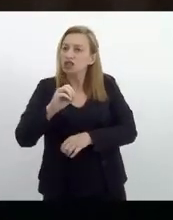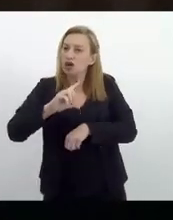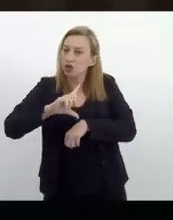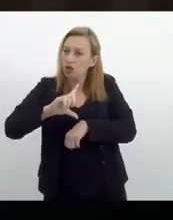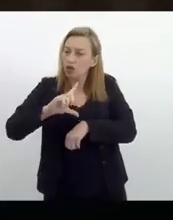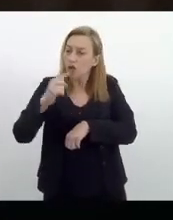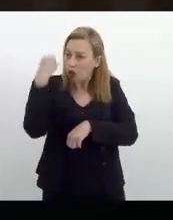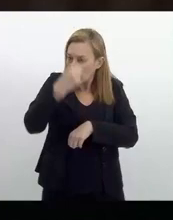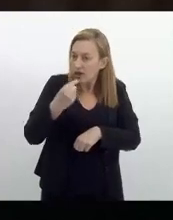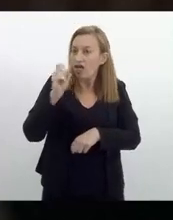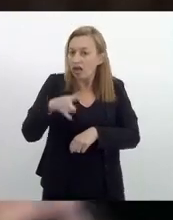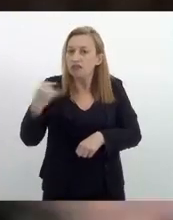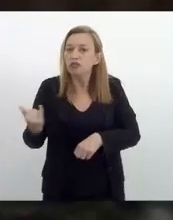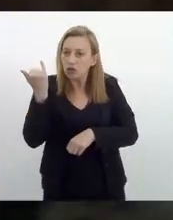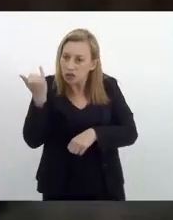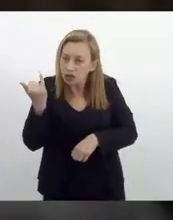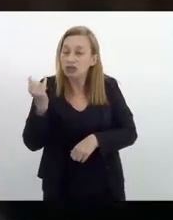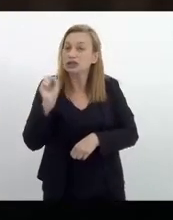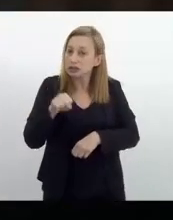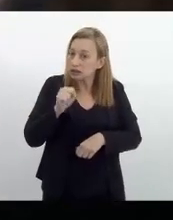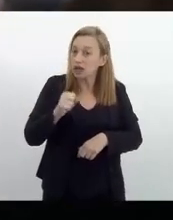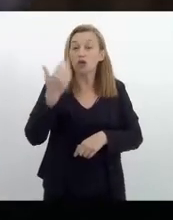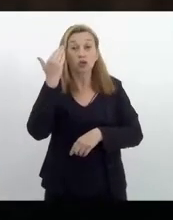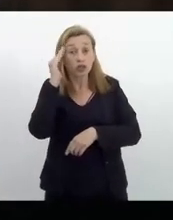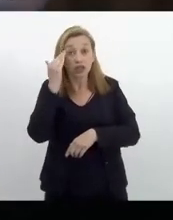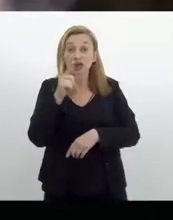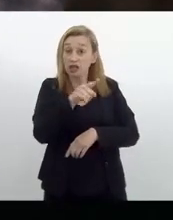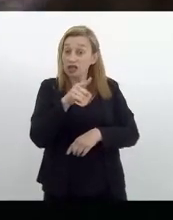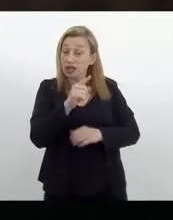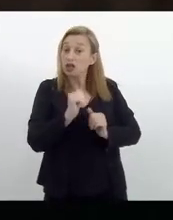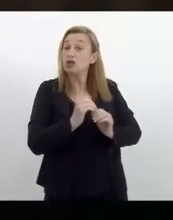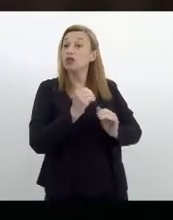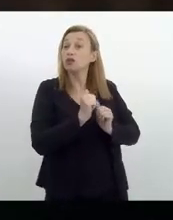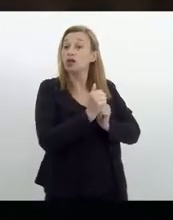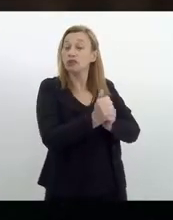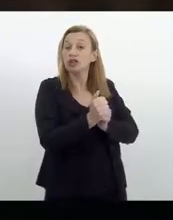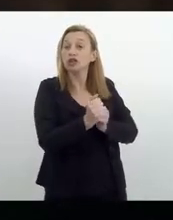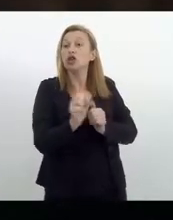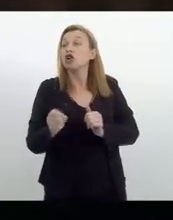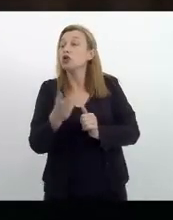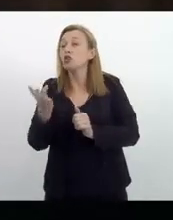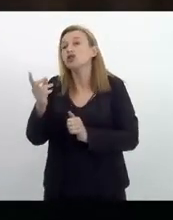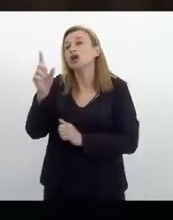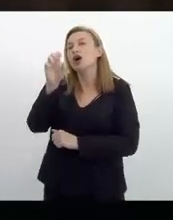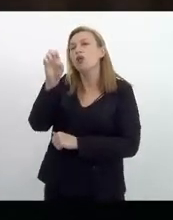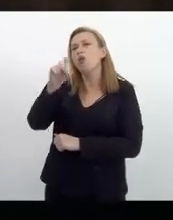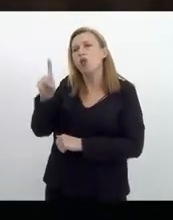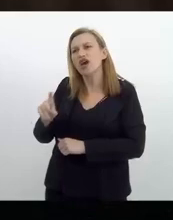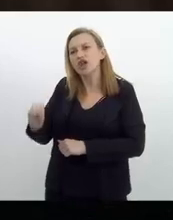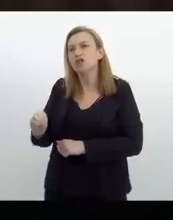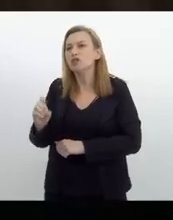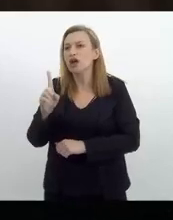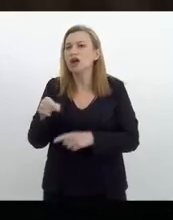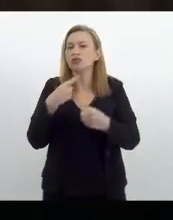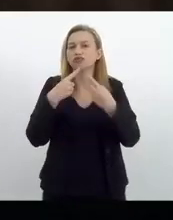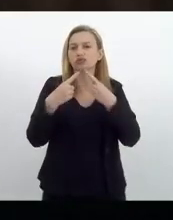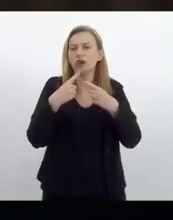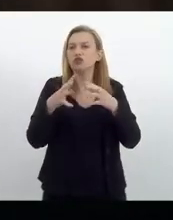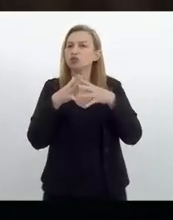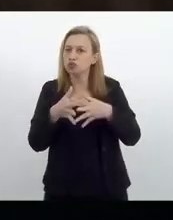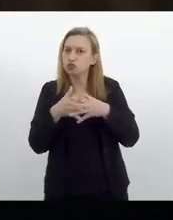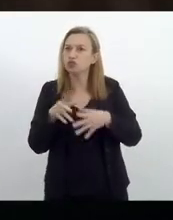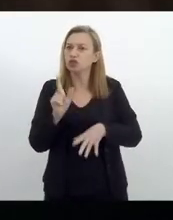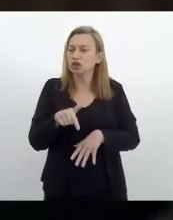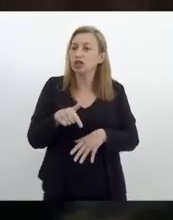isso é muito importante, não é? Estou entendendo que é esse o encaminhamento. E quanto ao EESO, eu acho que esse é um debate muito complexo,